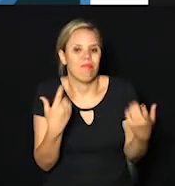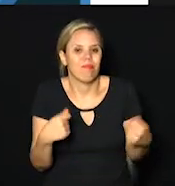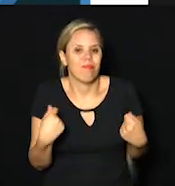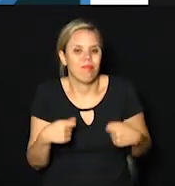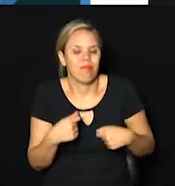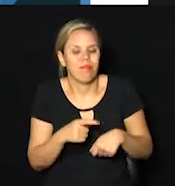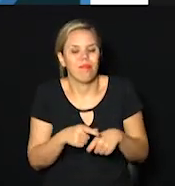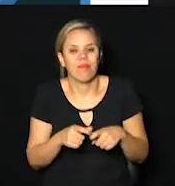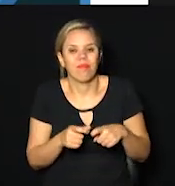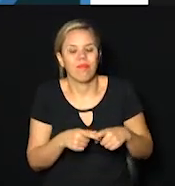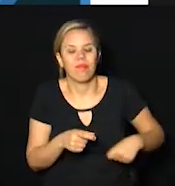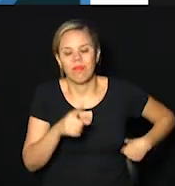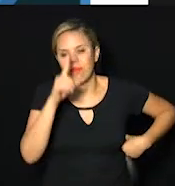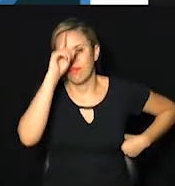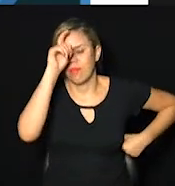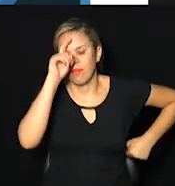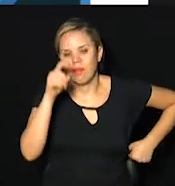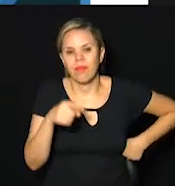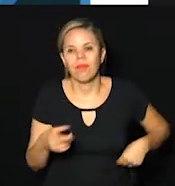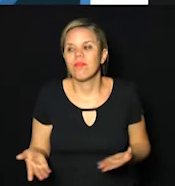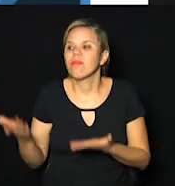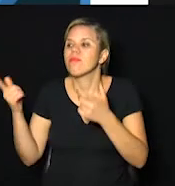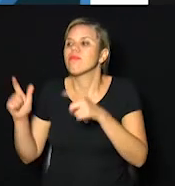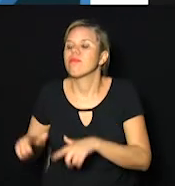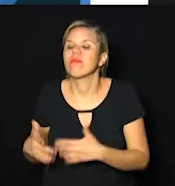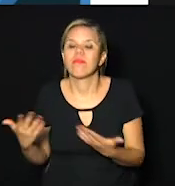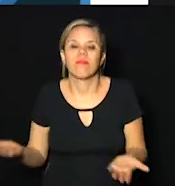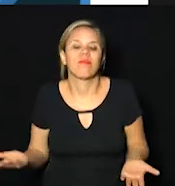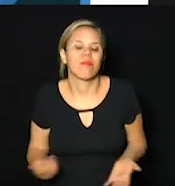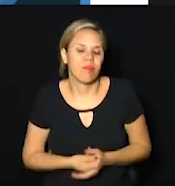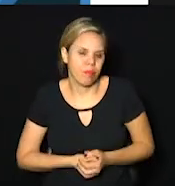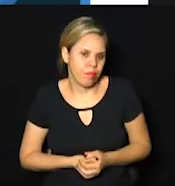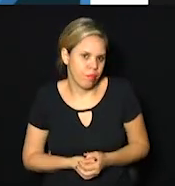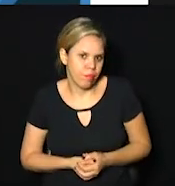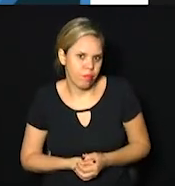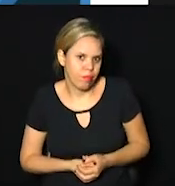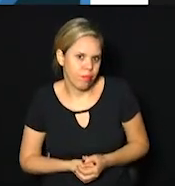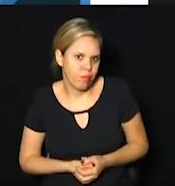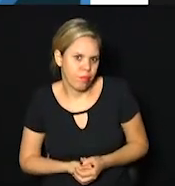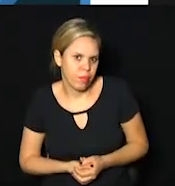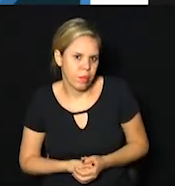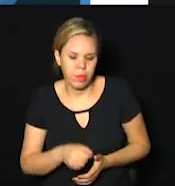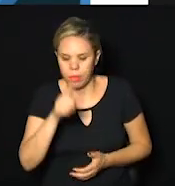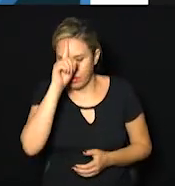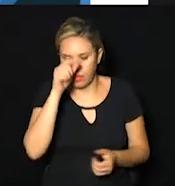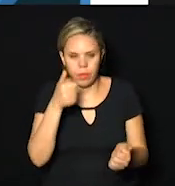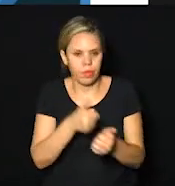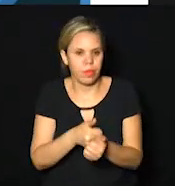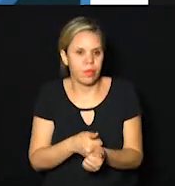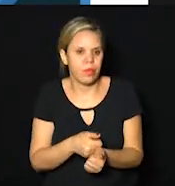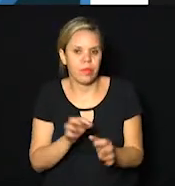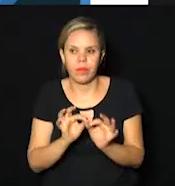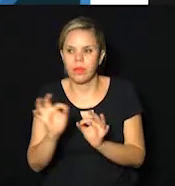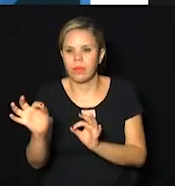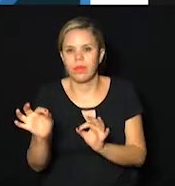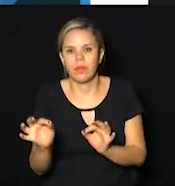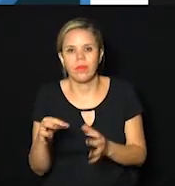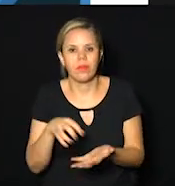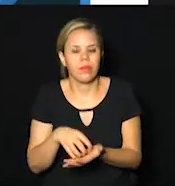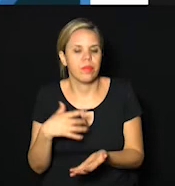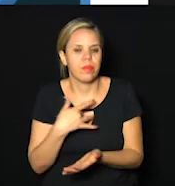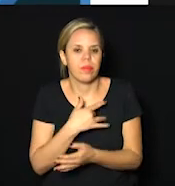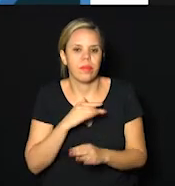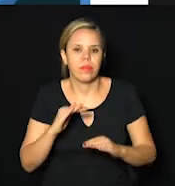tem para onde ir. Né? O hospital mais próximo está muito longe, o posto de saúde do